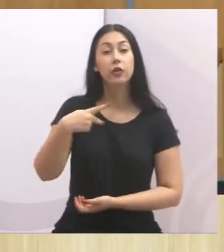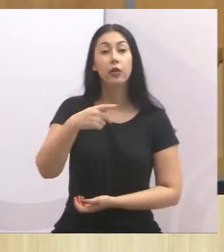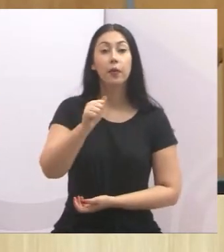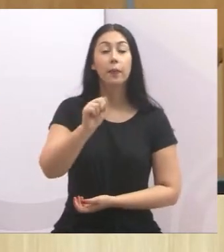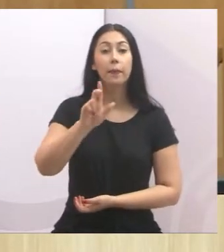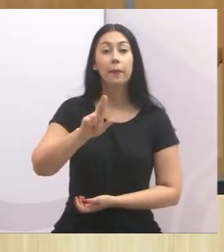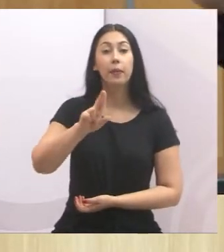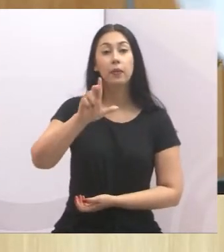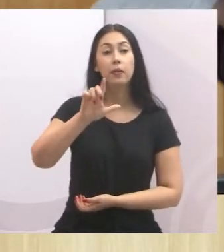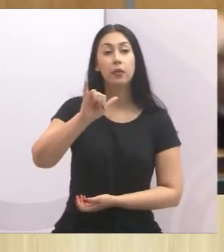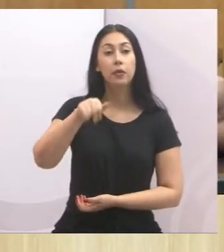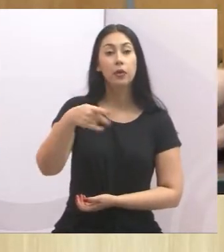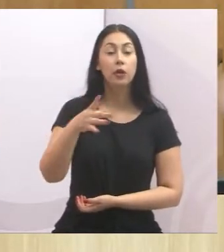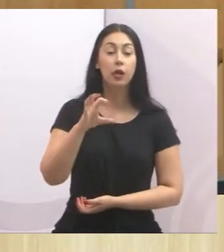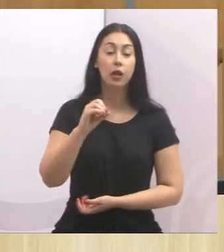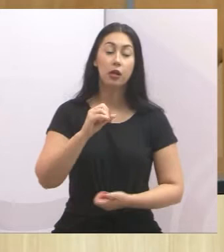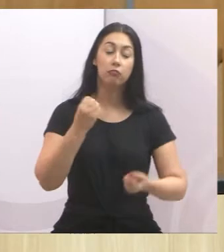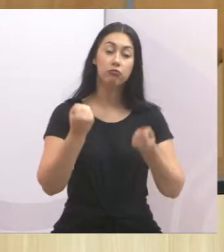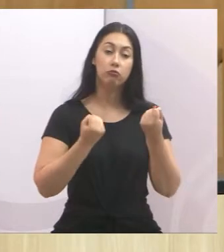Condutores.